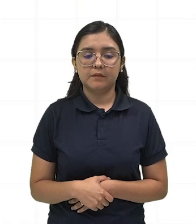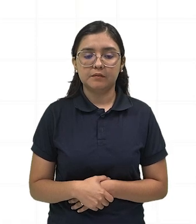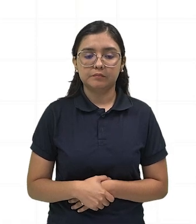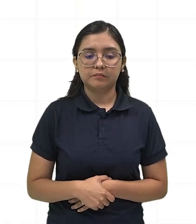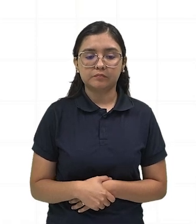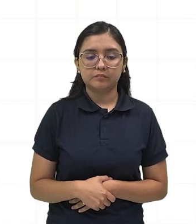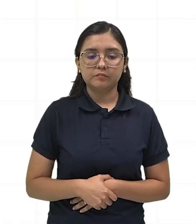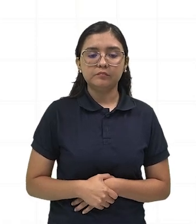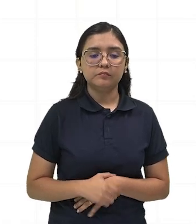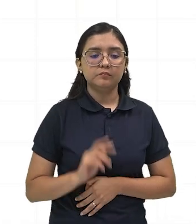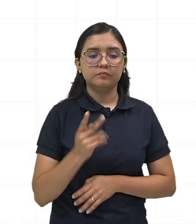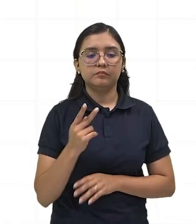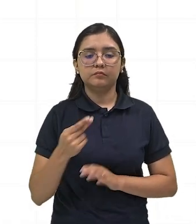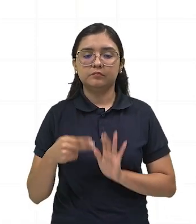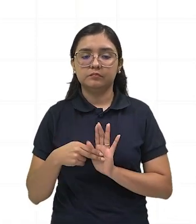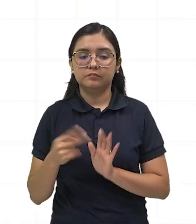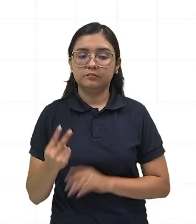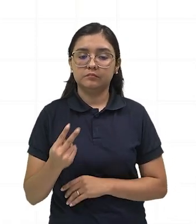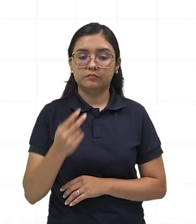Para H igual a 2,